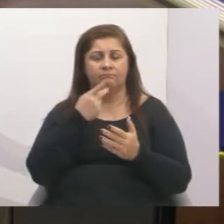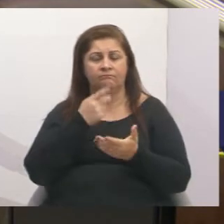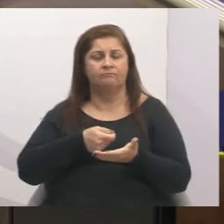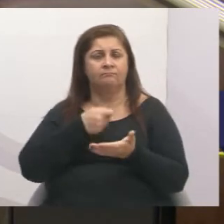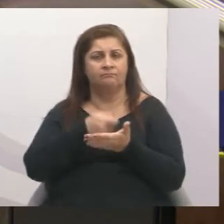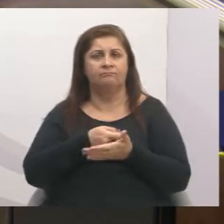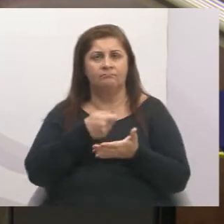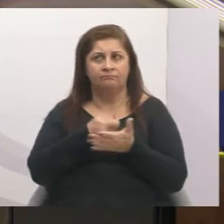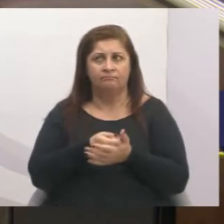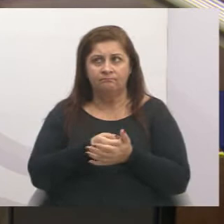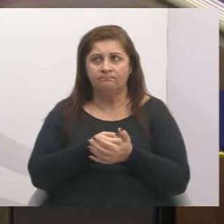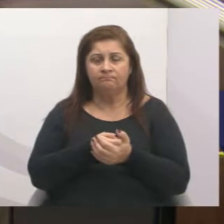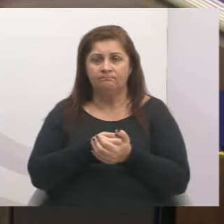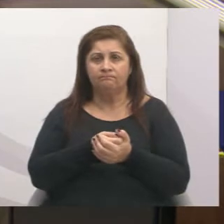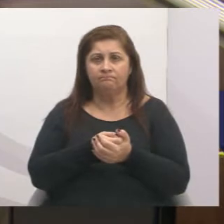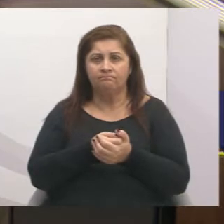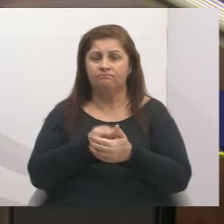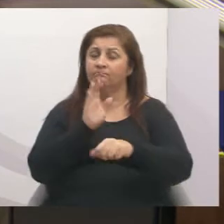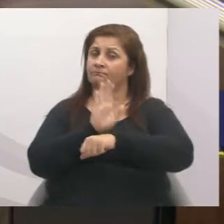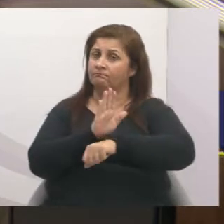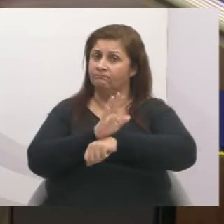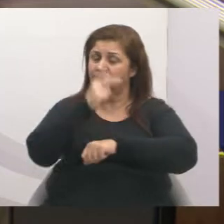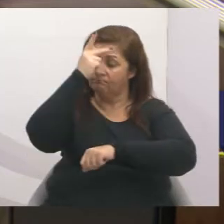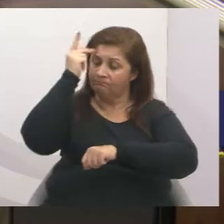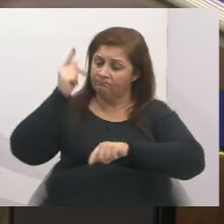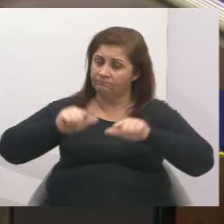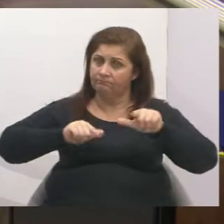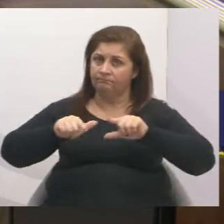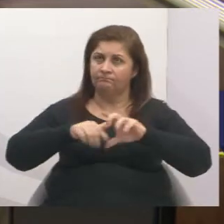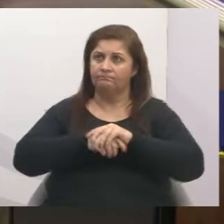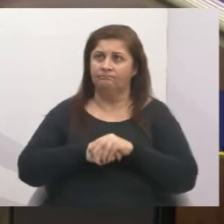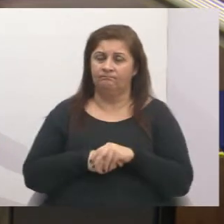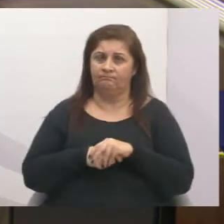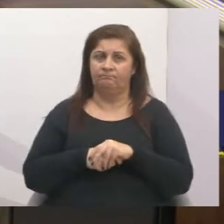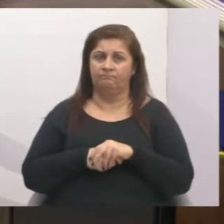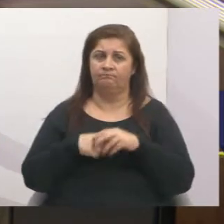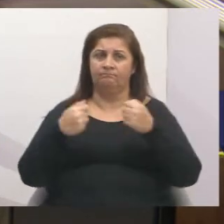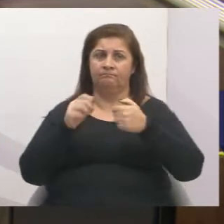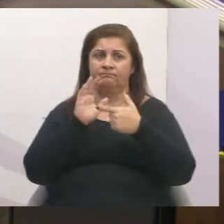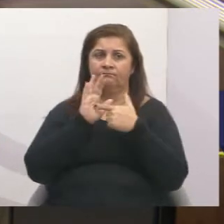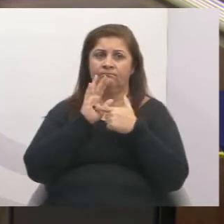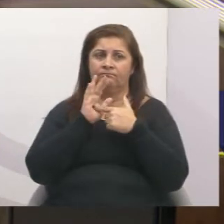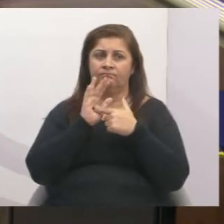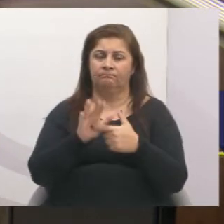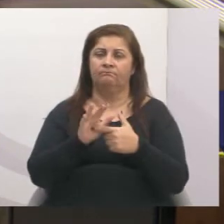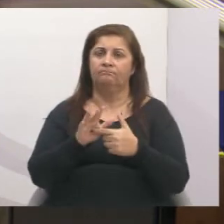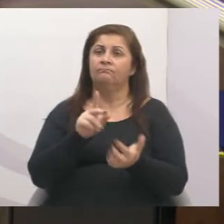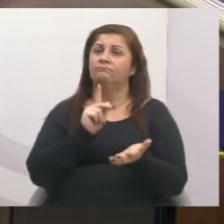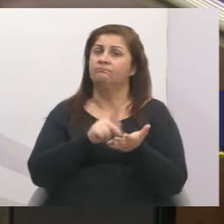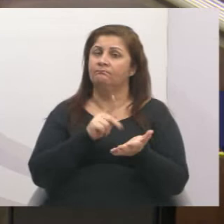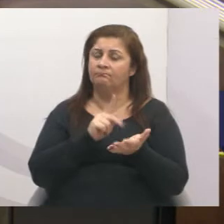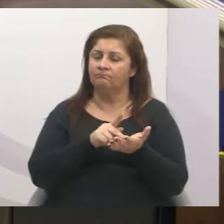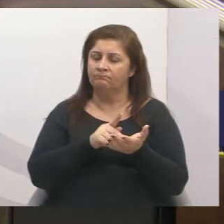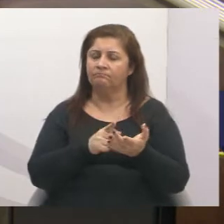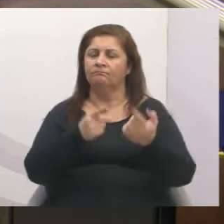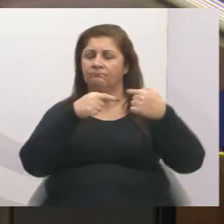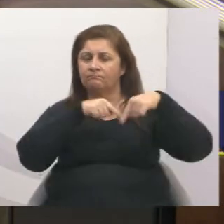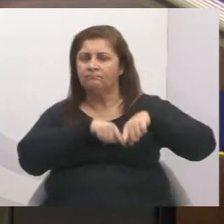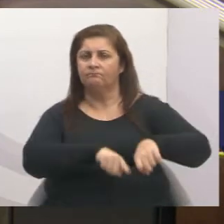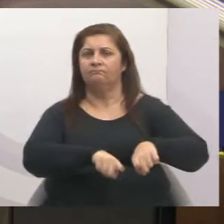diz defensor da classe trabalhadora, tem que demonstrar na prática que é